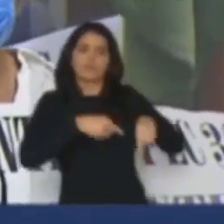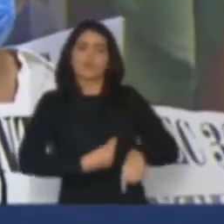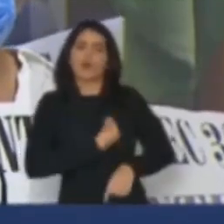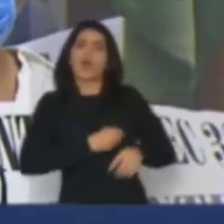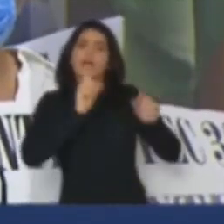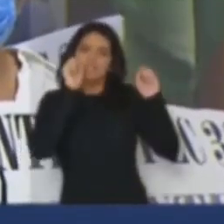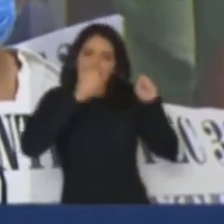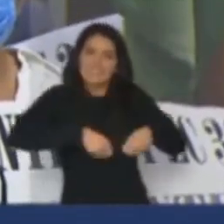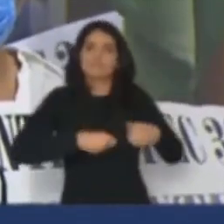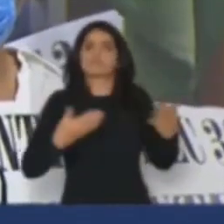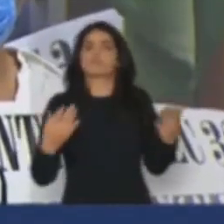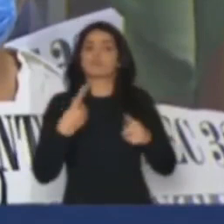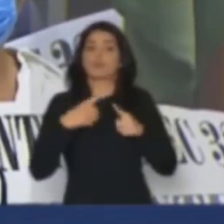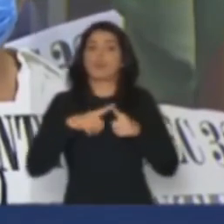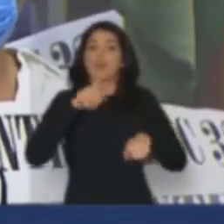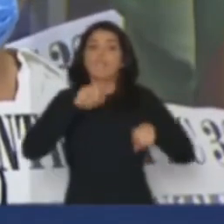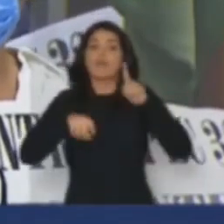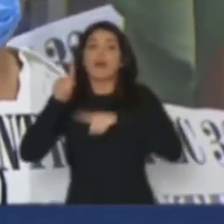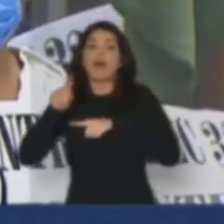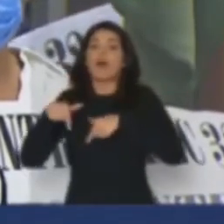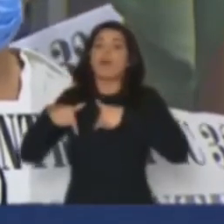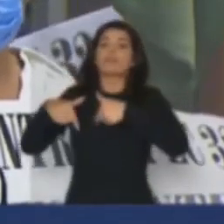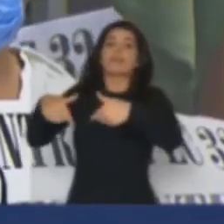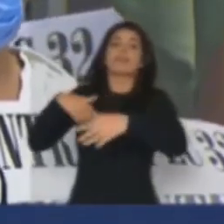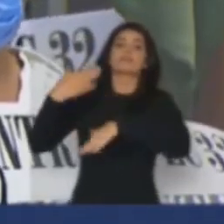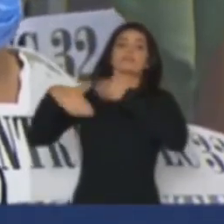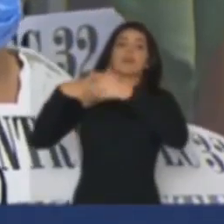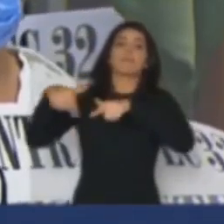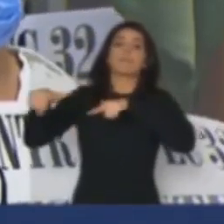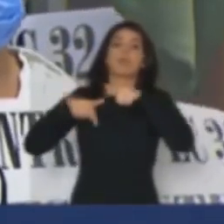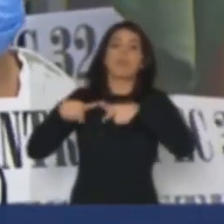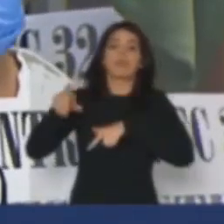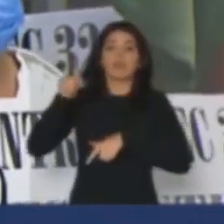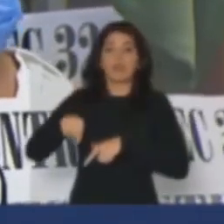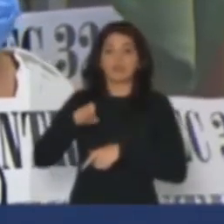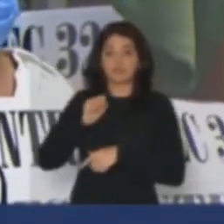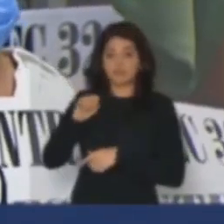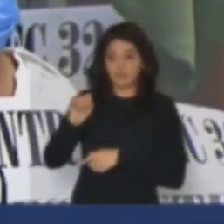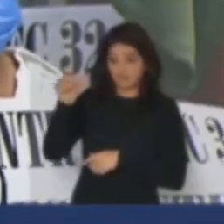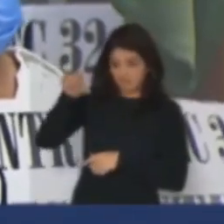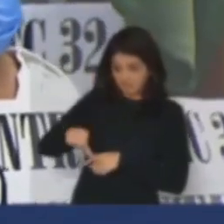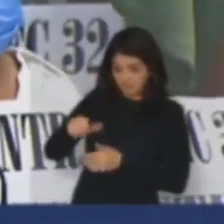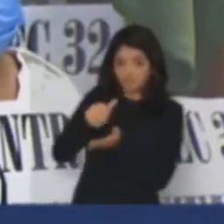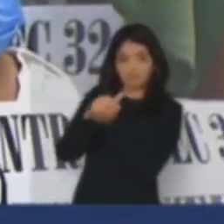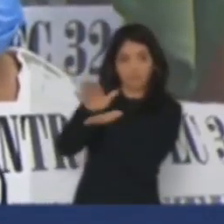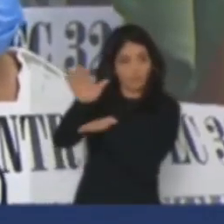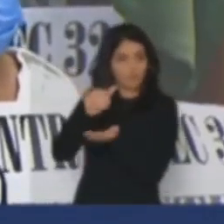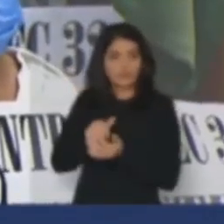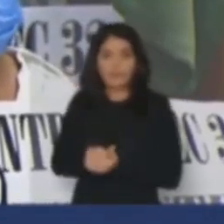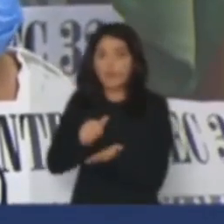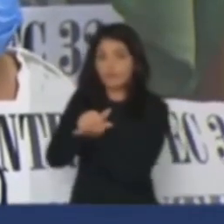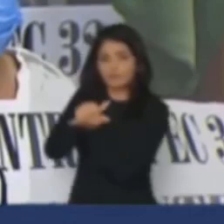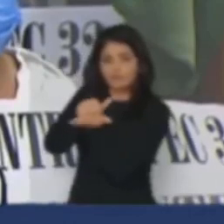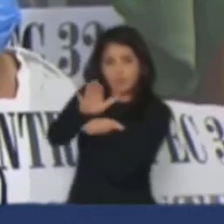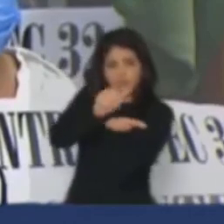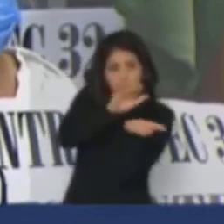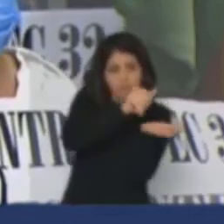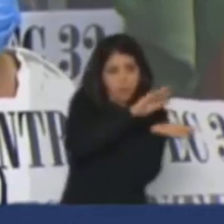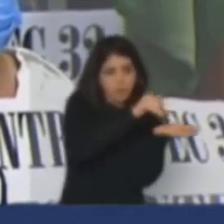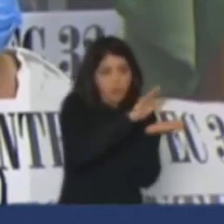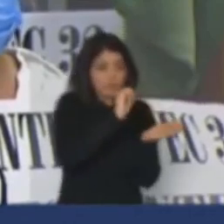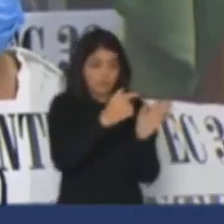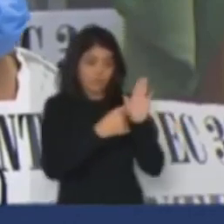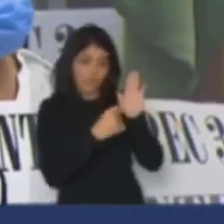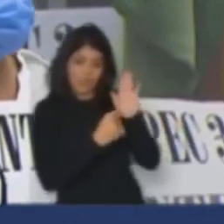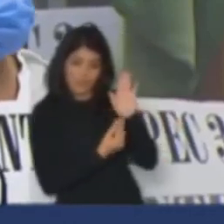atingido com a avaliação de desempenho que eles colocam agora para efeito de demissão. Demissão em massa. Se essa PEC for